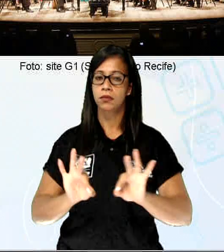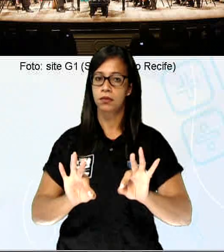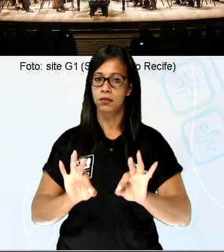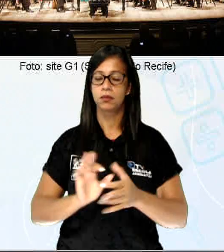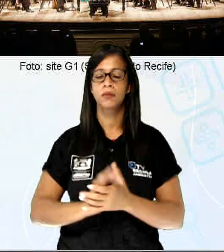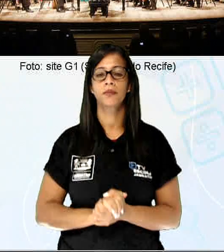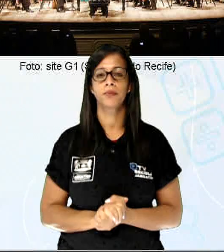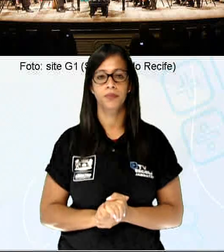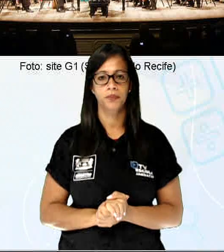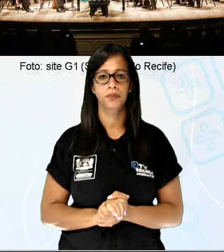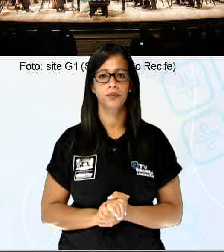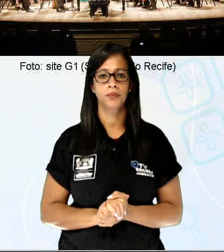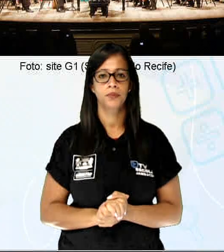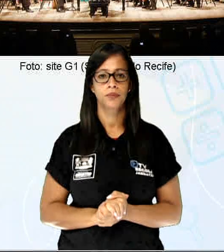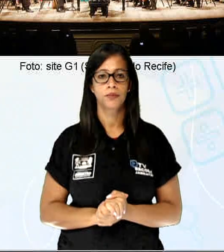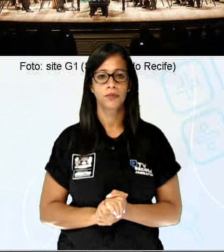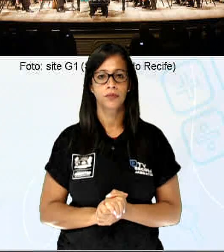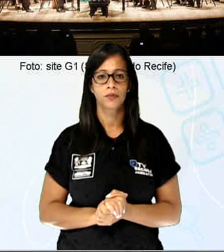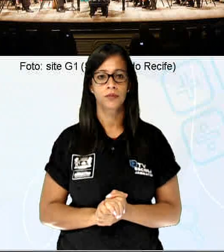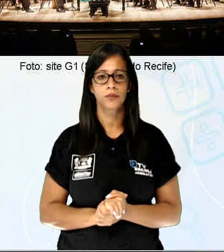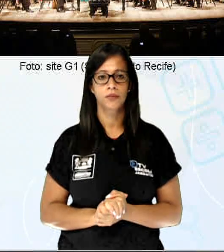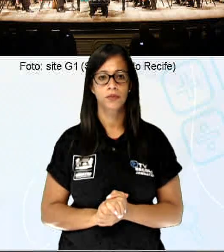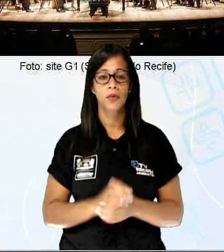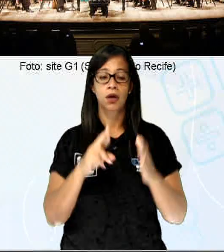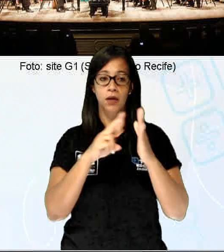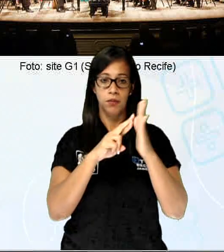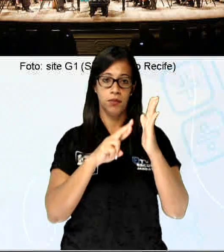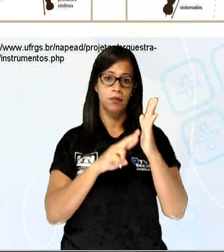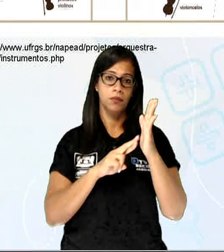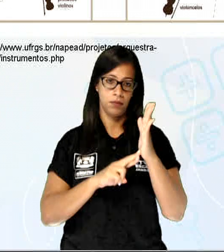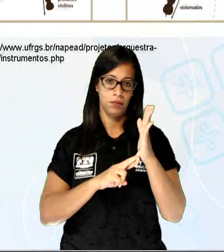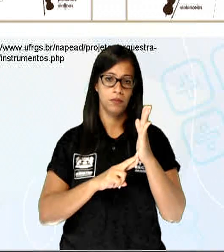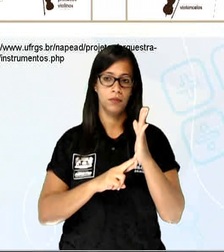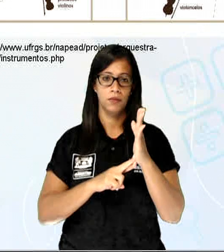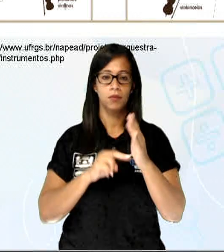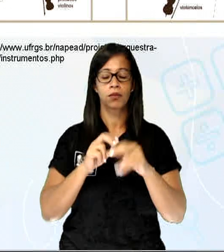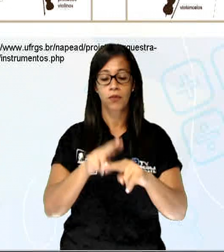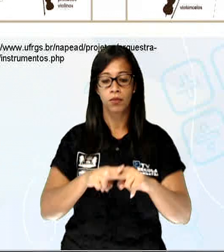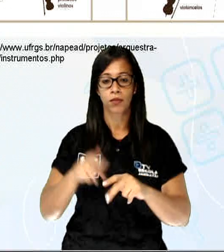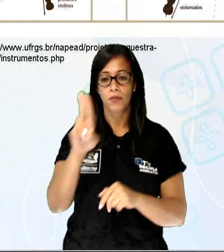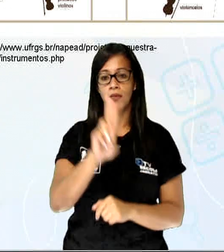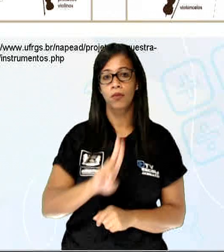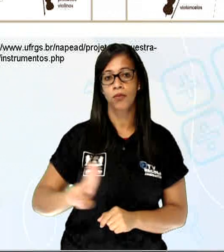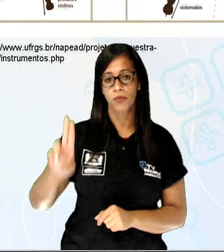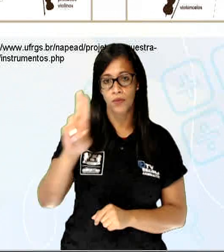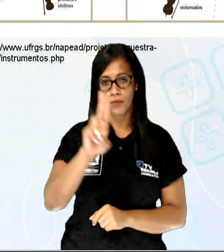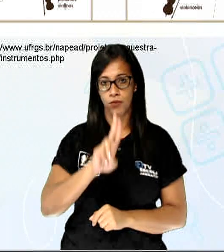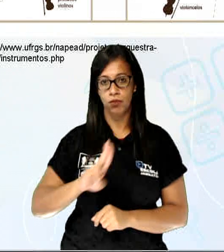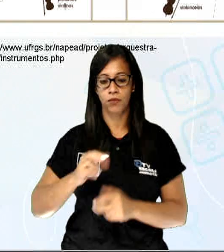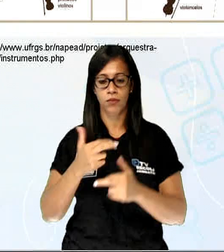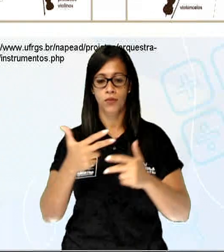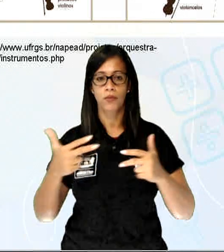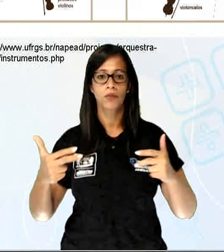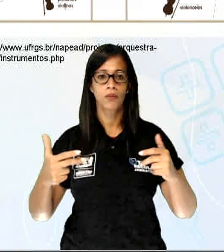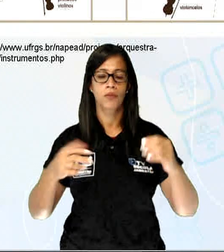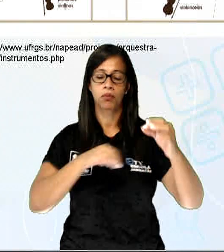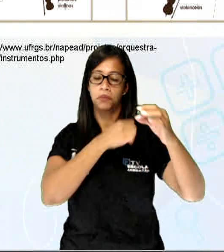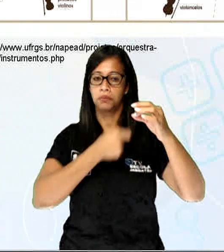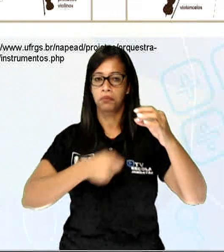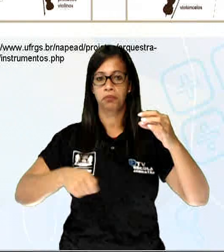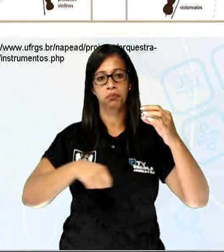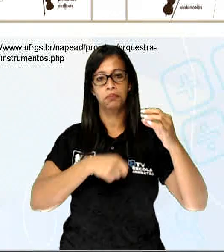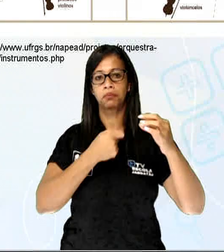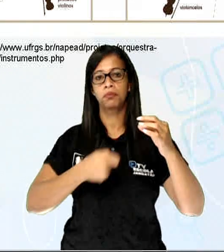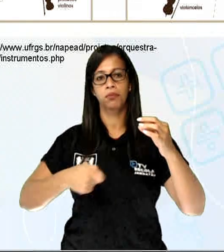foram estabelecidas com a evolução dos instrumentos. As divisões. Vamos lá, as divisões